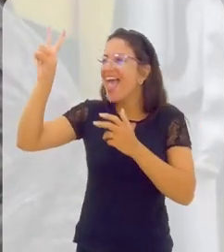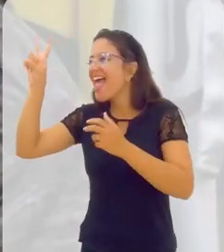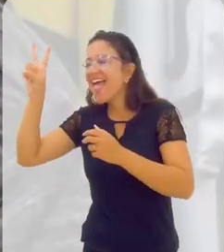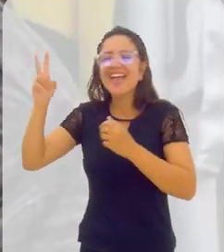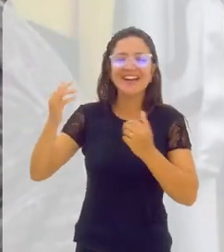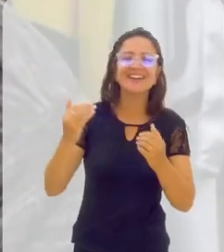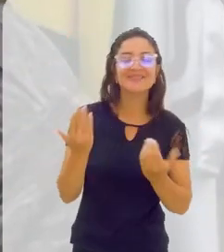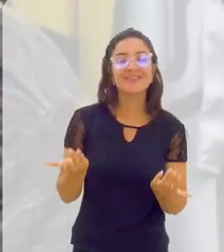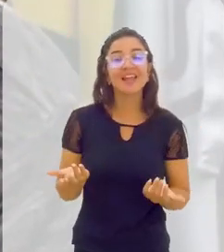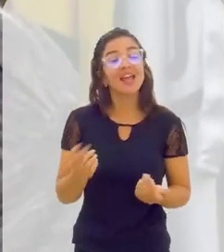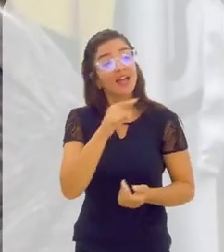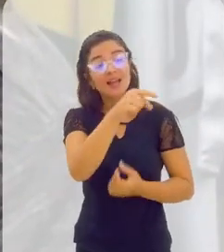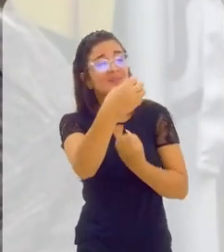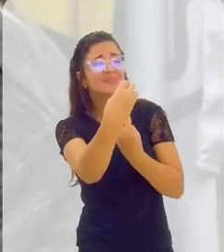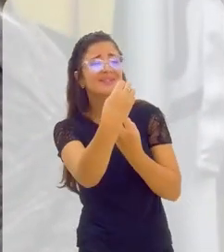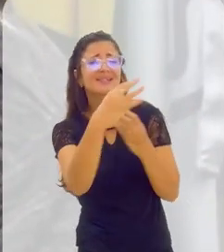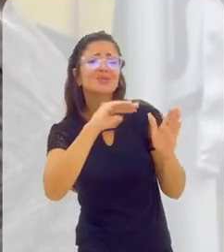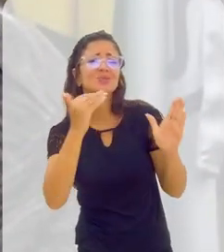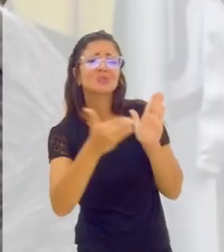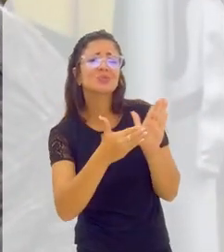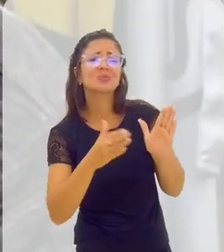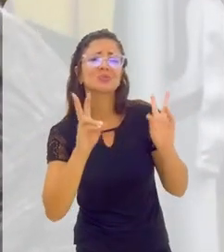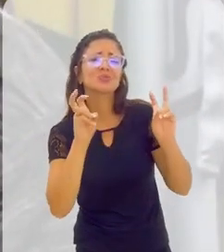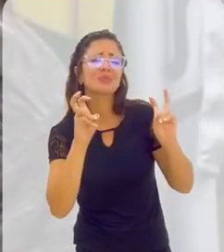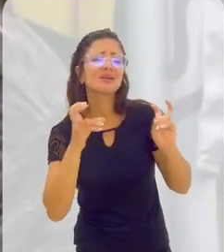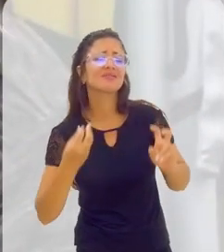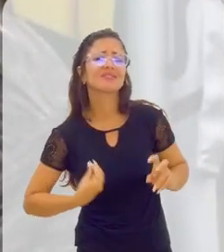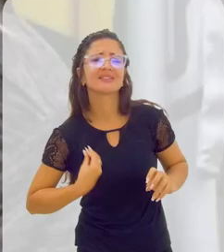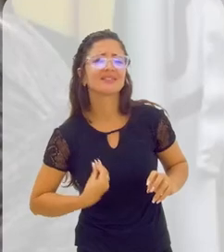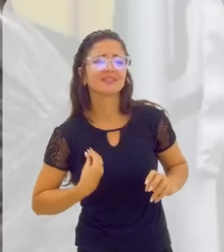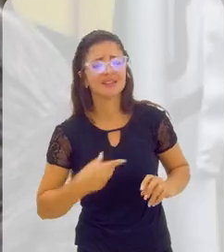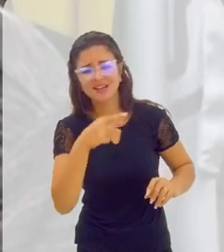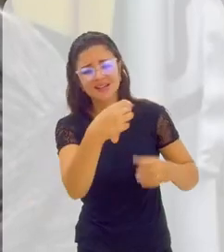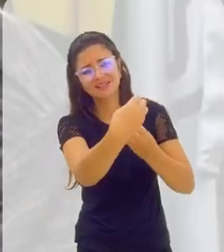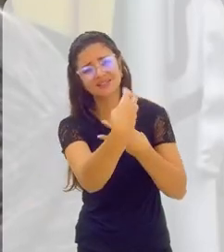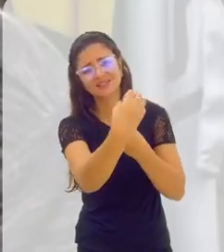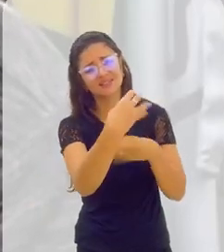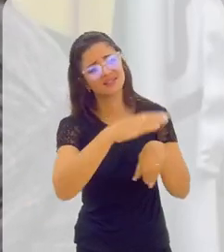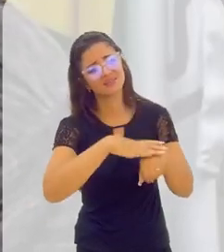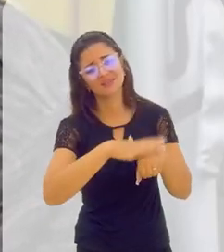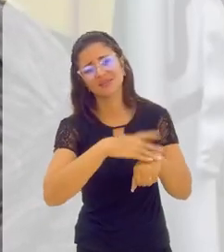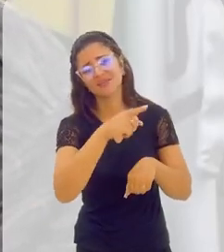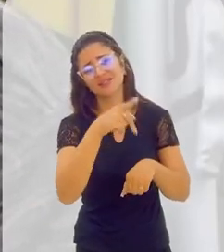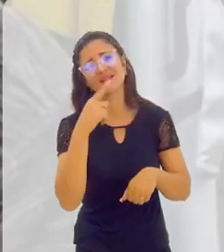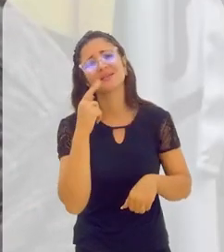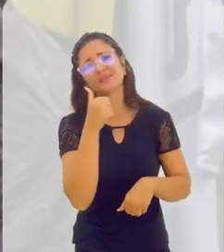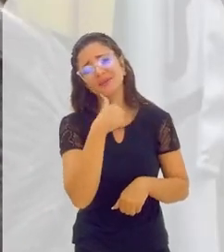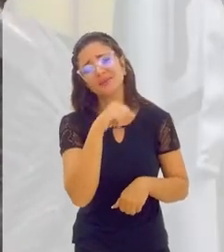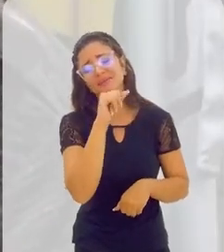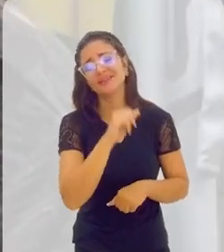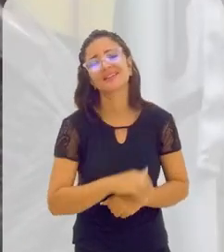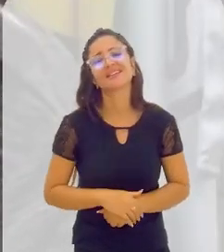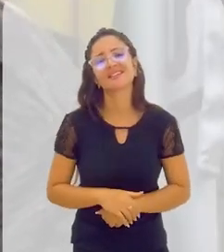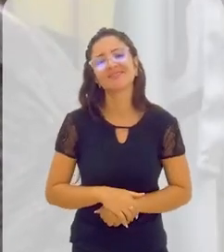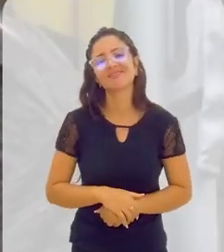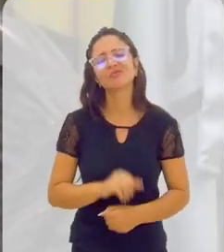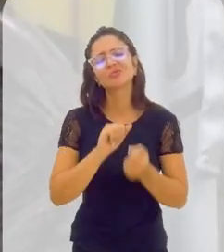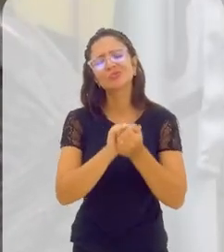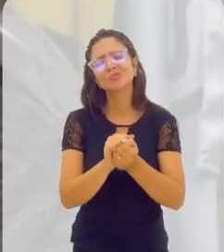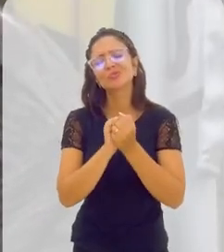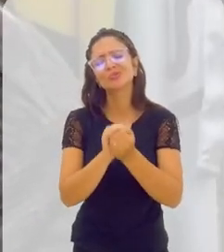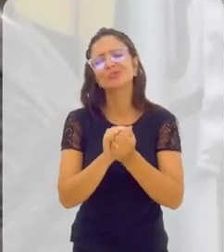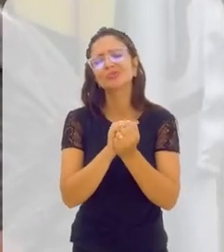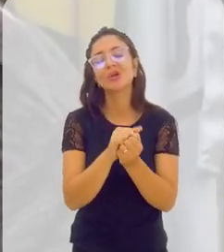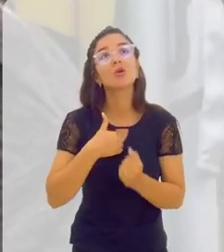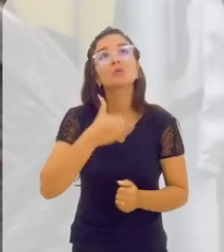mas assim ela me ensinou tudo da vida né assim guerra foi uma pessoa muito presente eu nunca vou